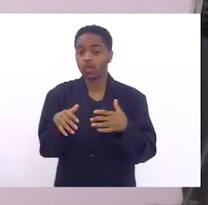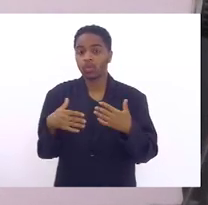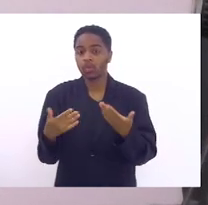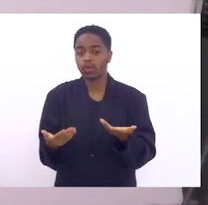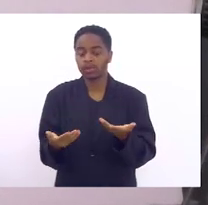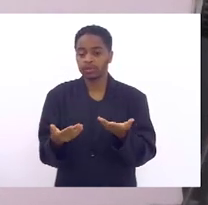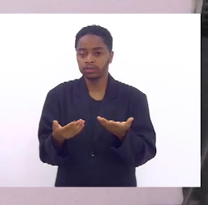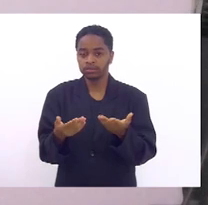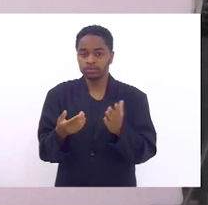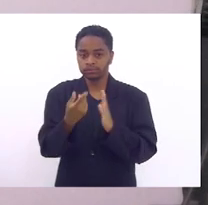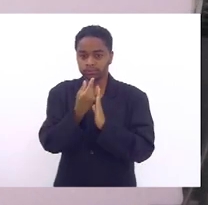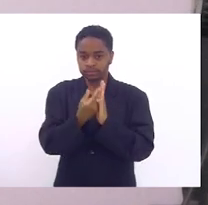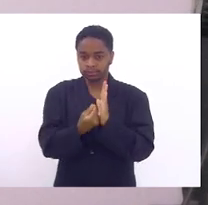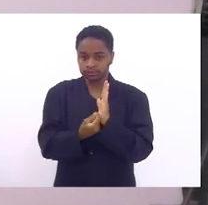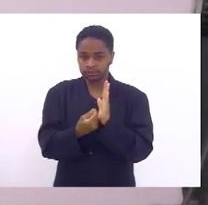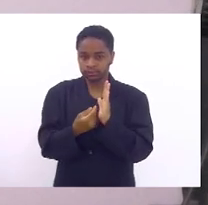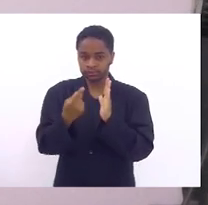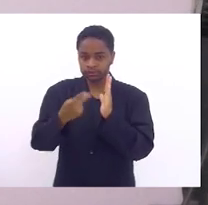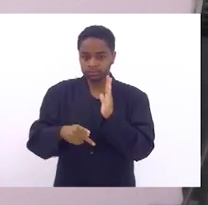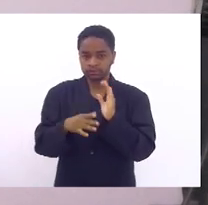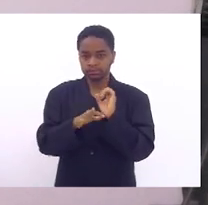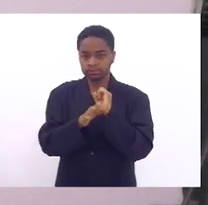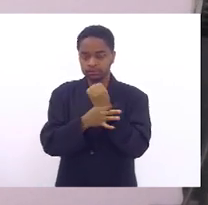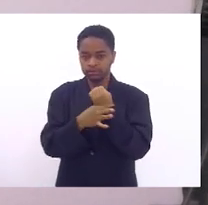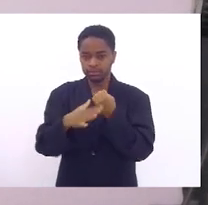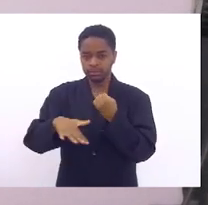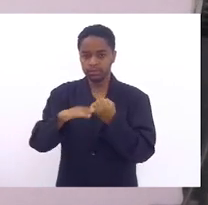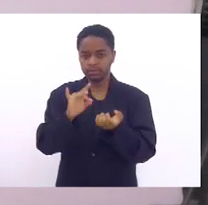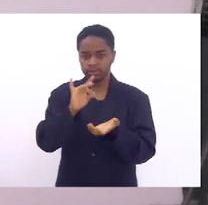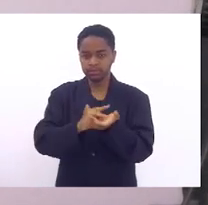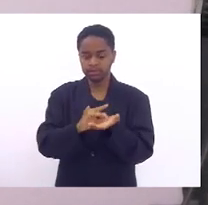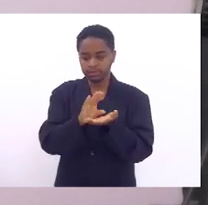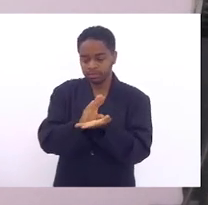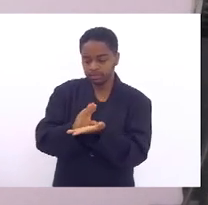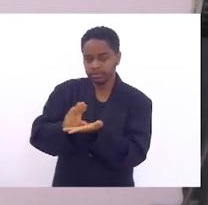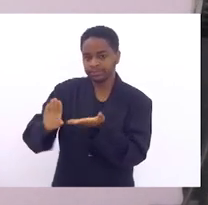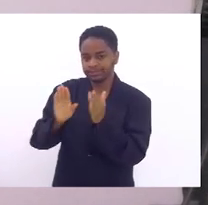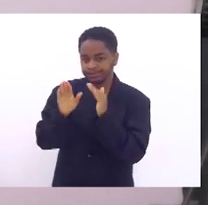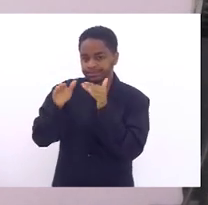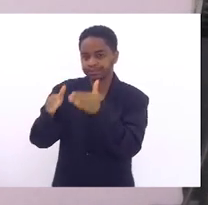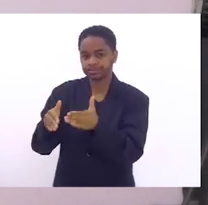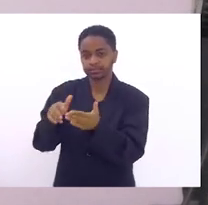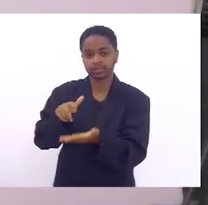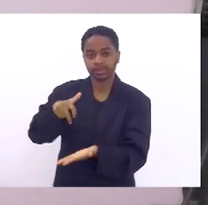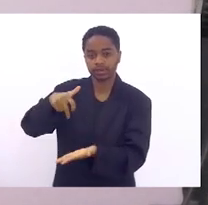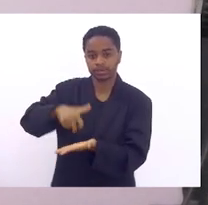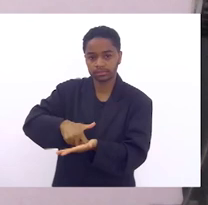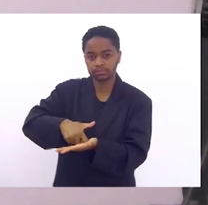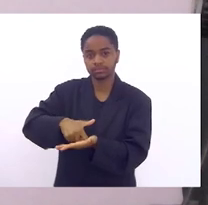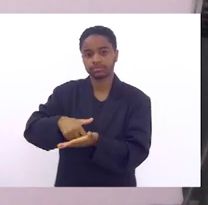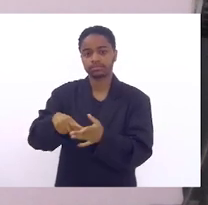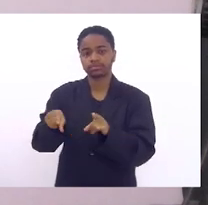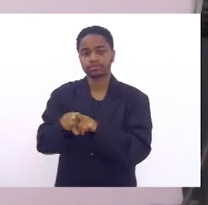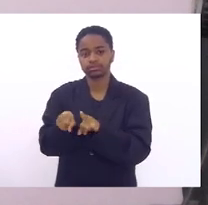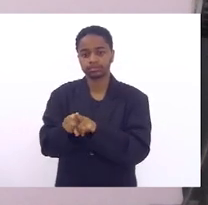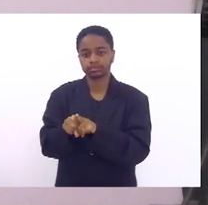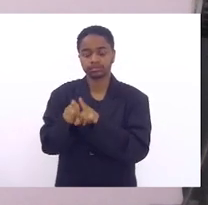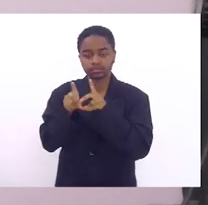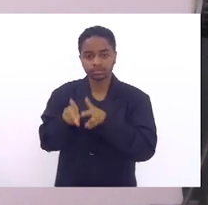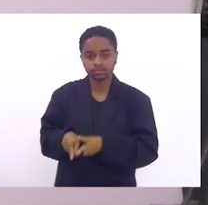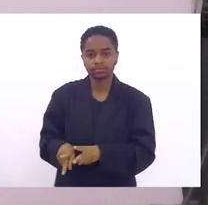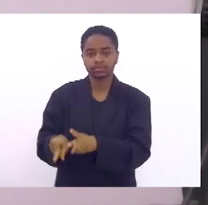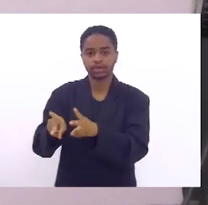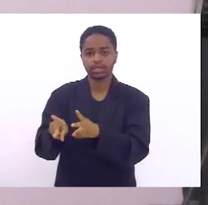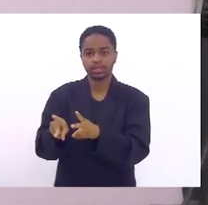da segurança É voltado para a punição a persecução